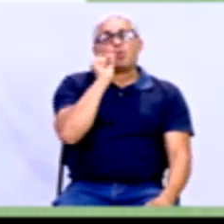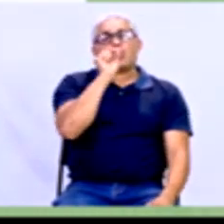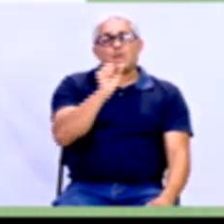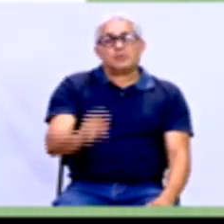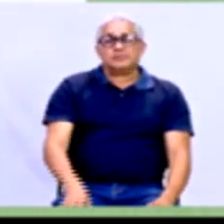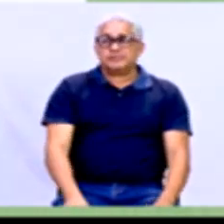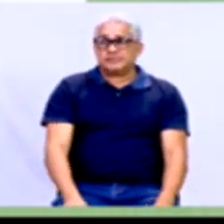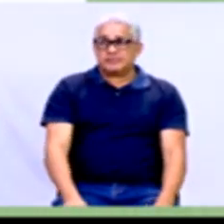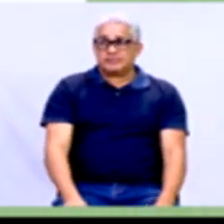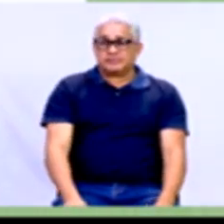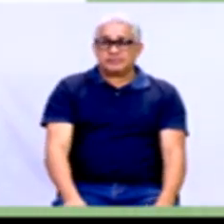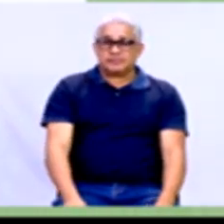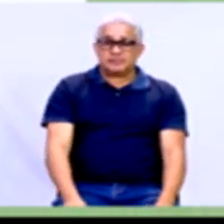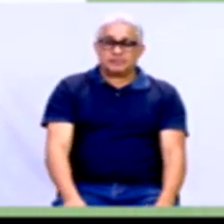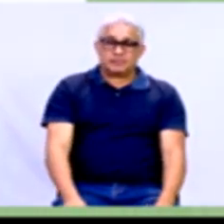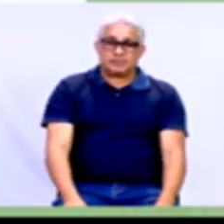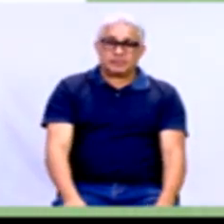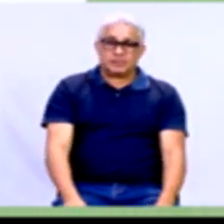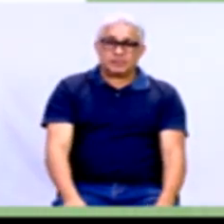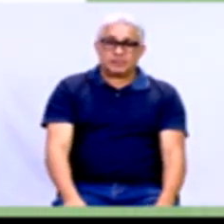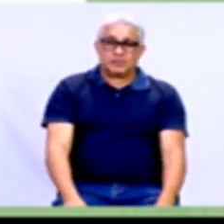Qual que é a maior